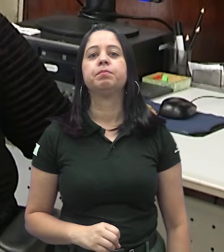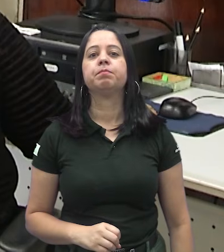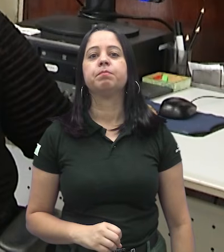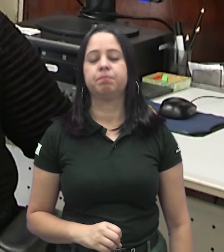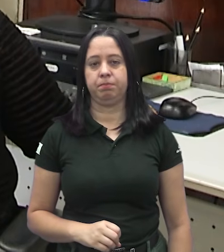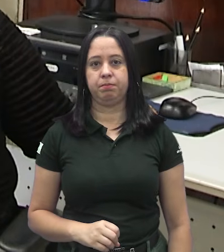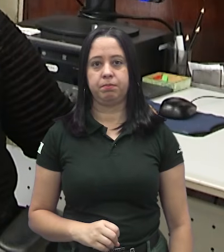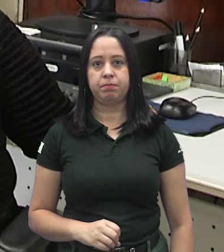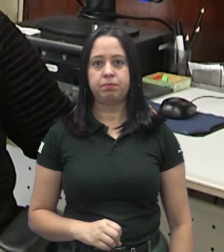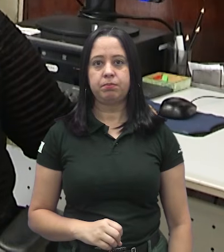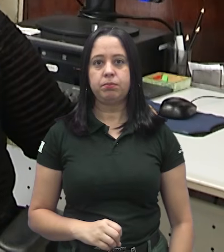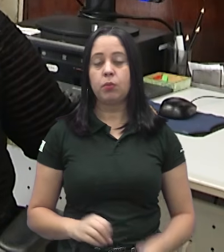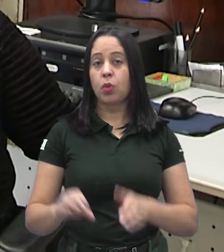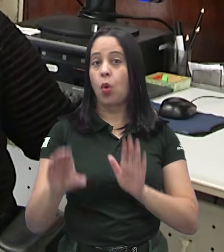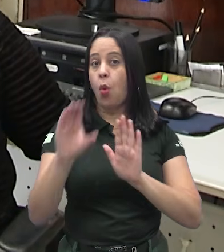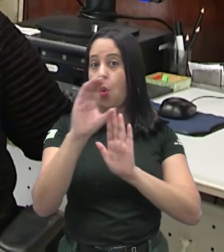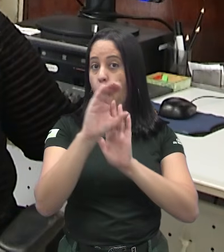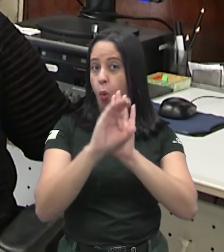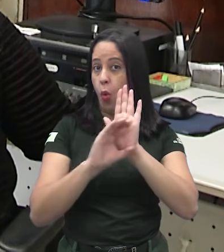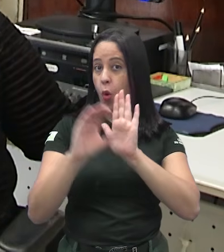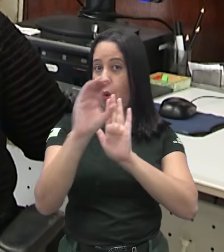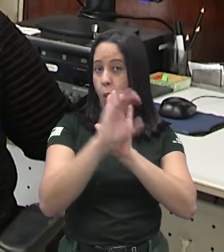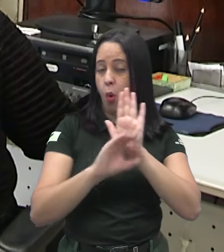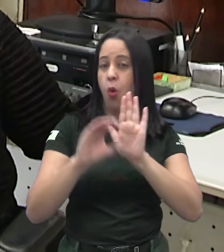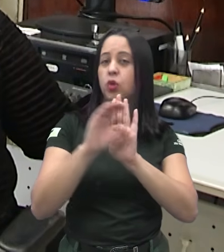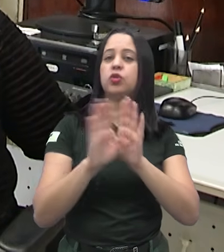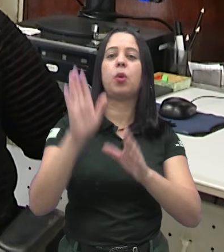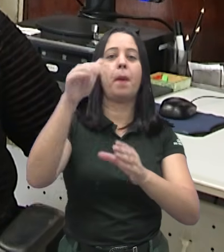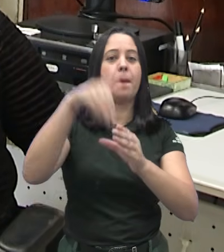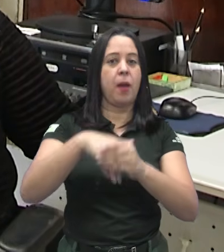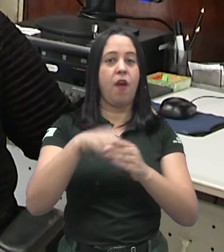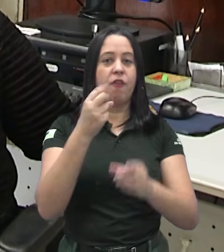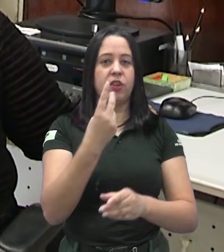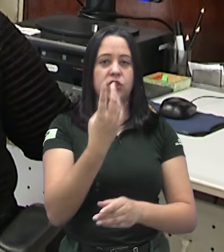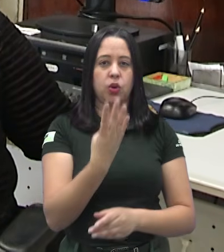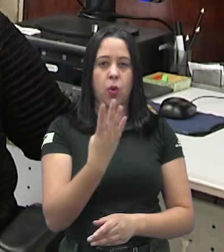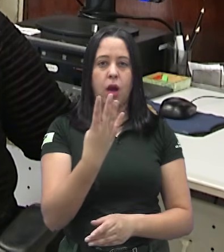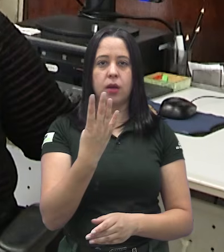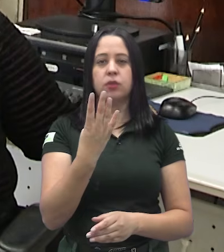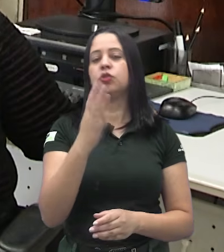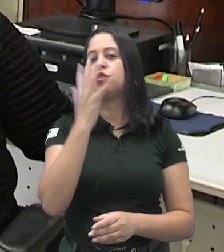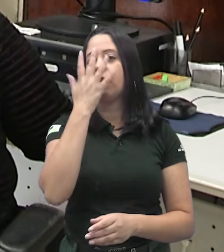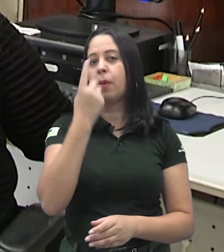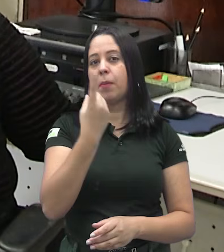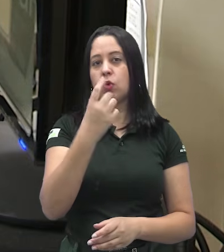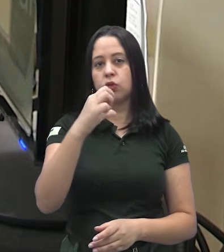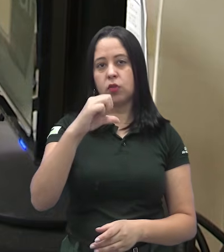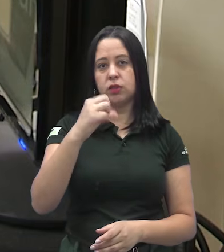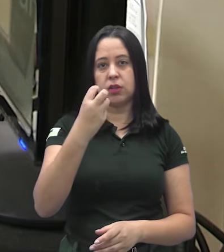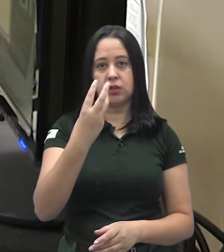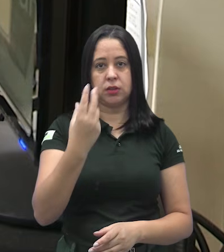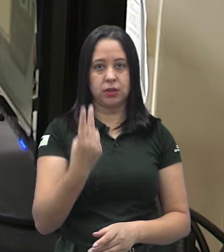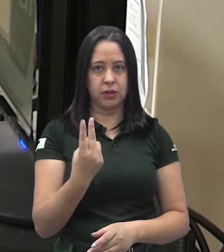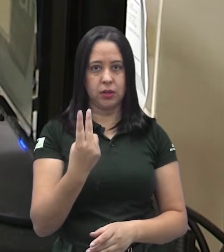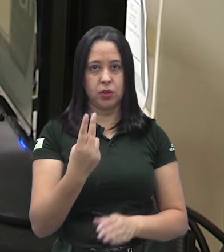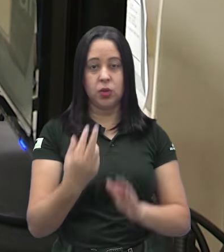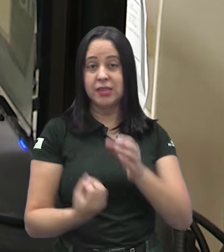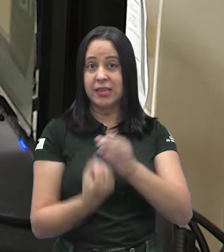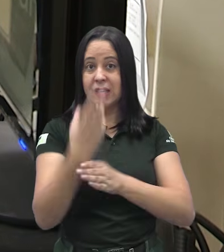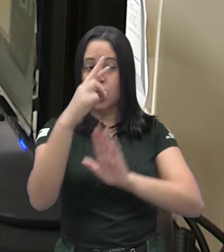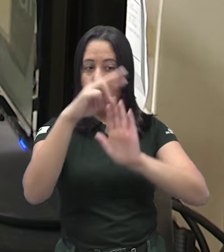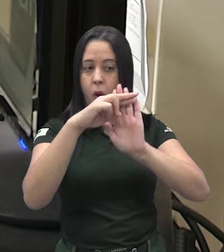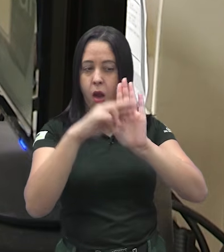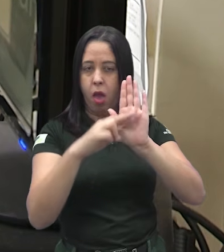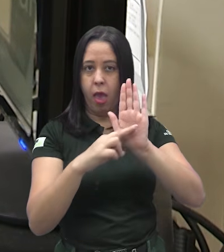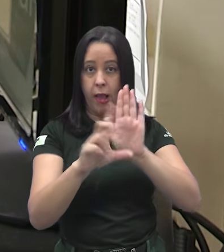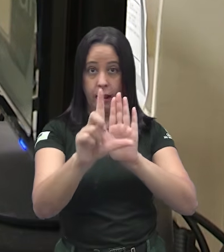Desde a aprovação do Código Eleitoral Brasileiro em 24 de fevereiro de 1932, foram estabelecidas normas